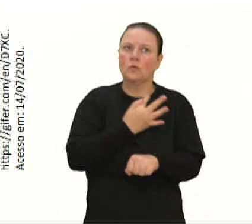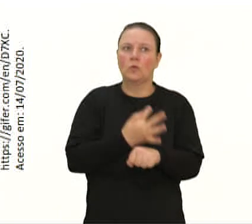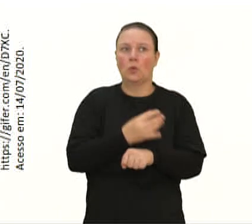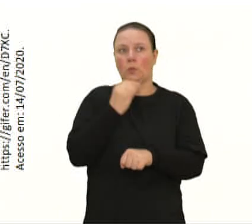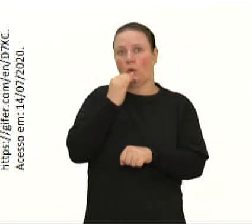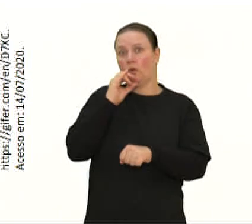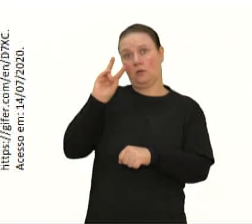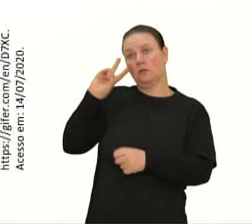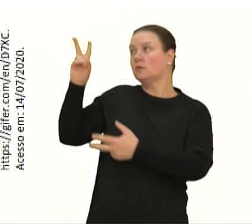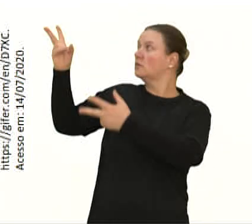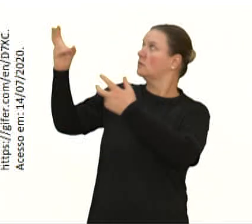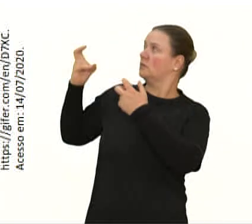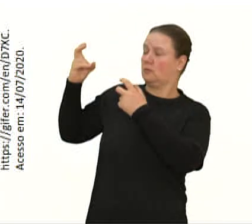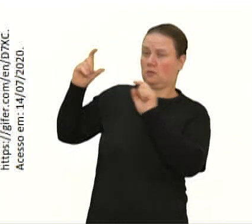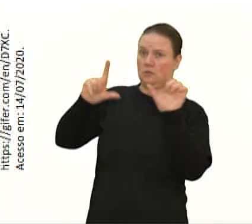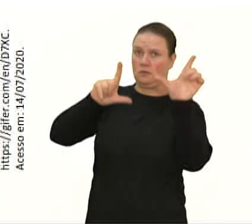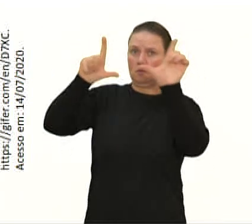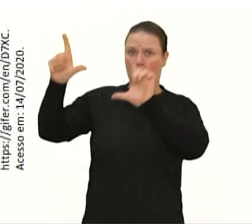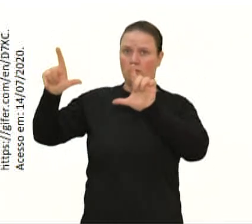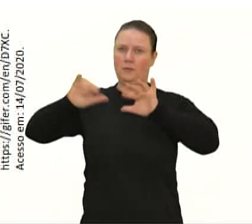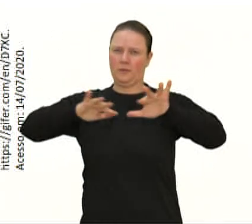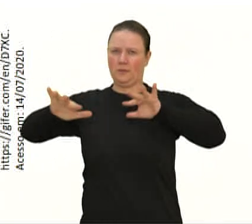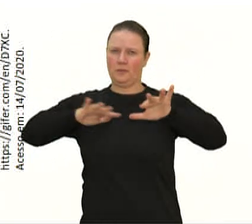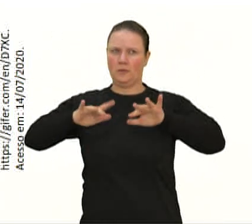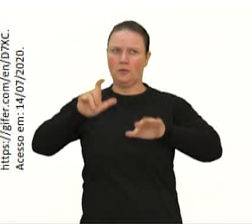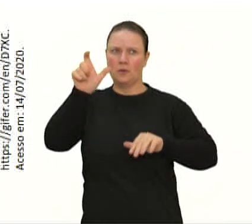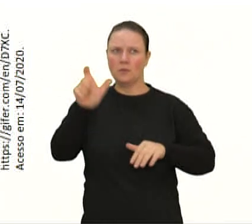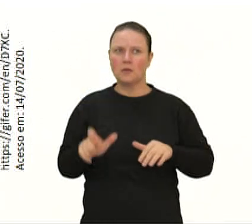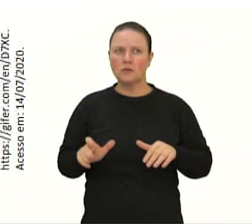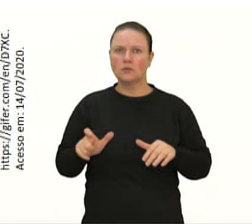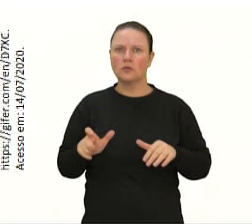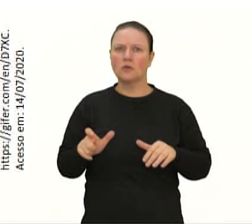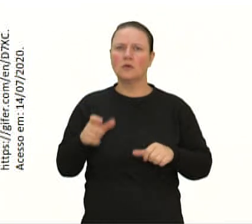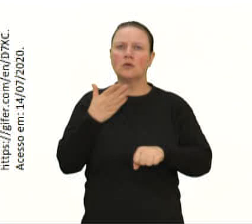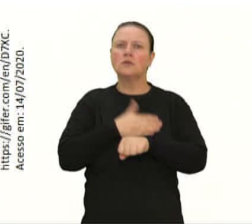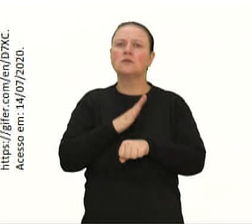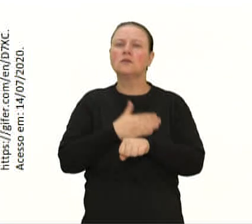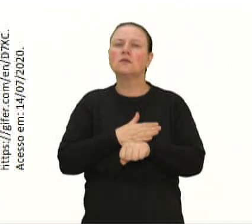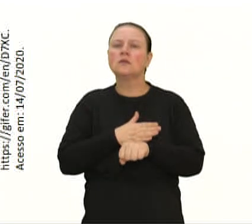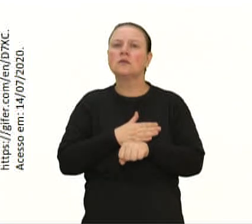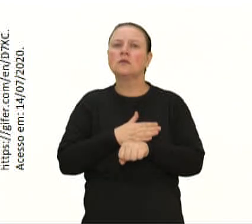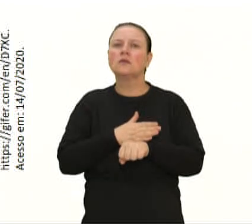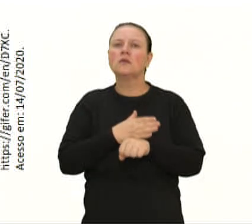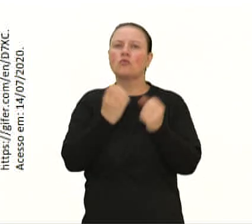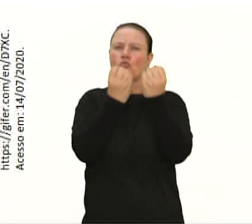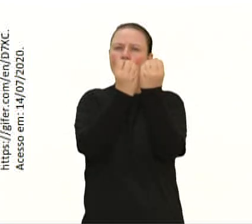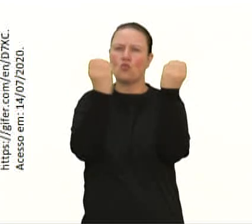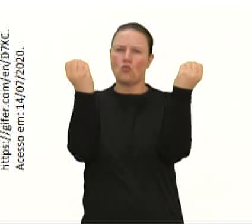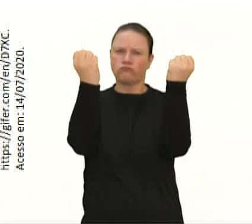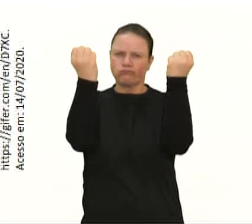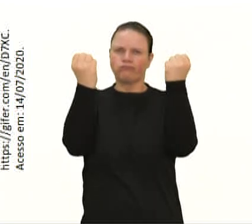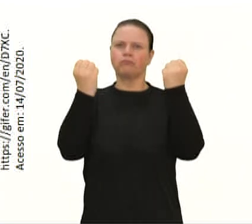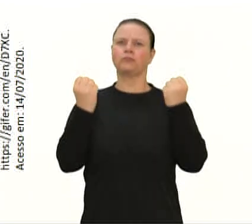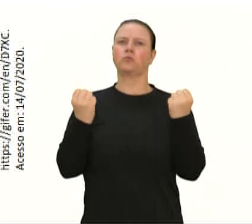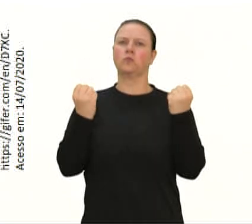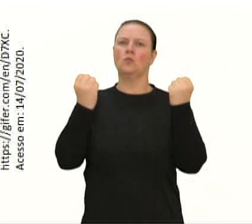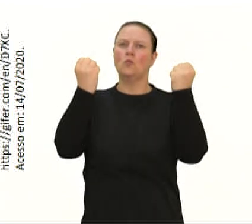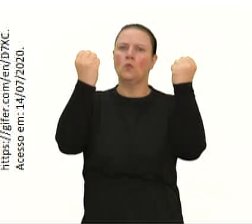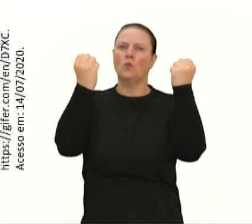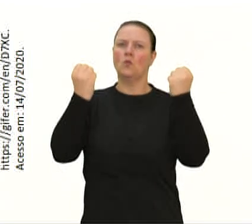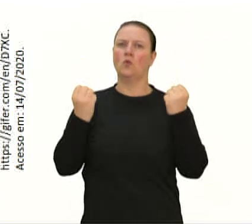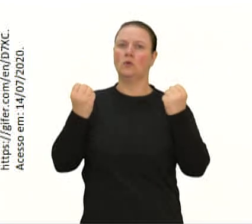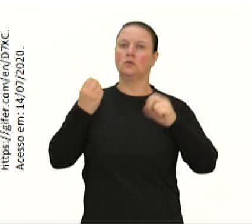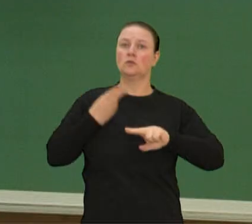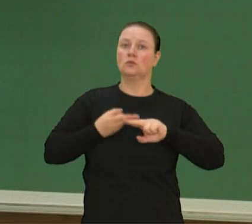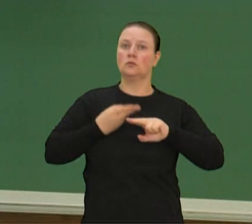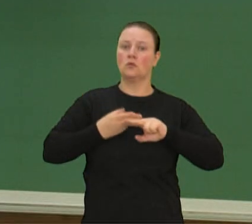temos aqui o GIF ao lado esquerdo, uma pessoa fazendo um exercício conhecido como tração na barra fixa. Ela está utilizando a própria